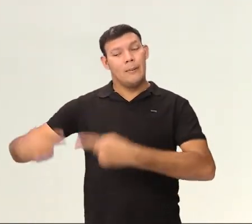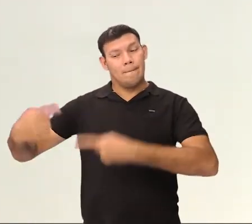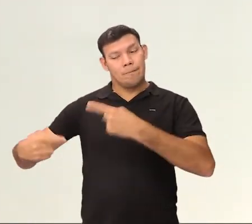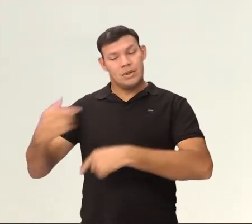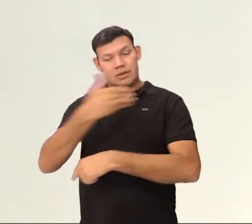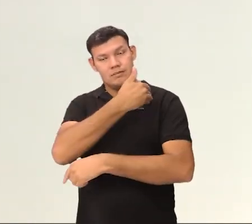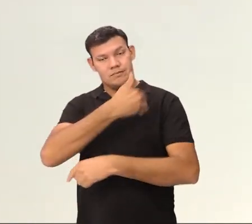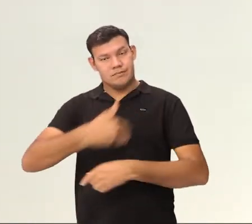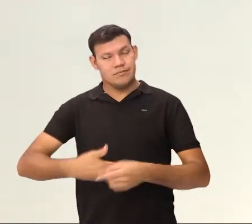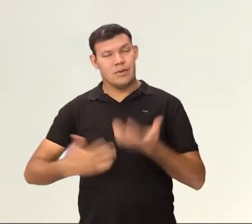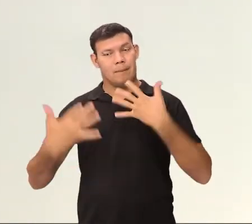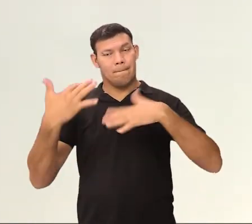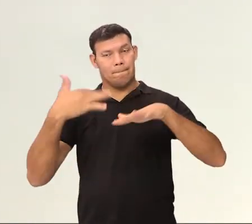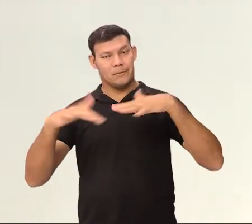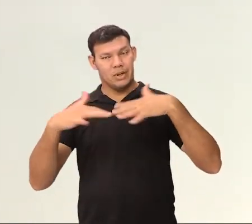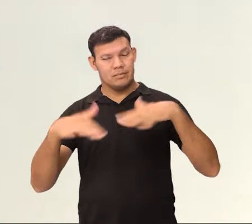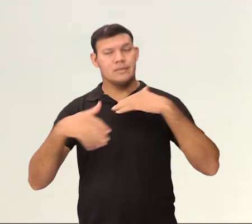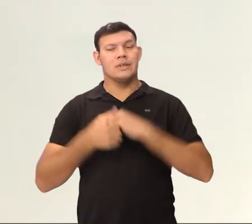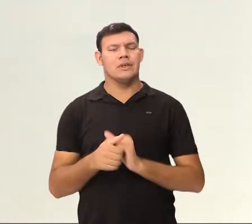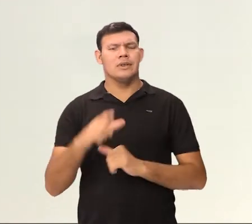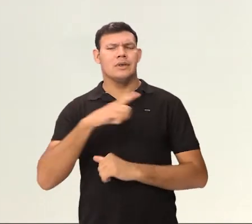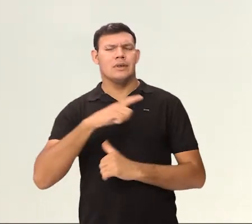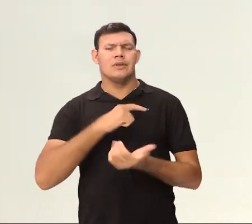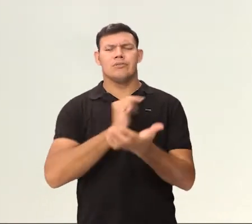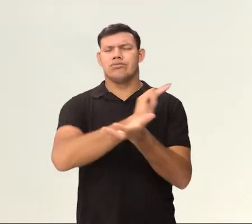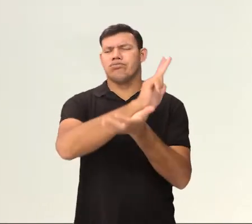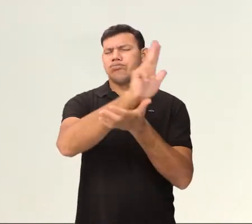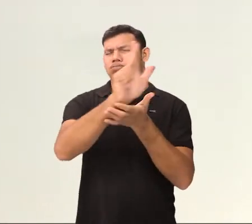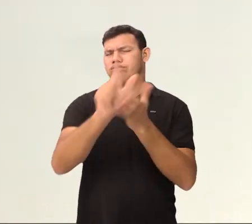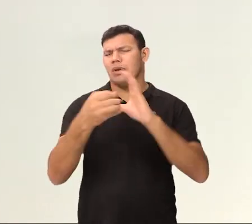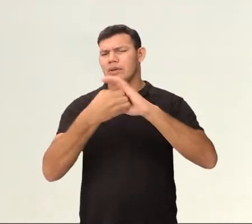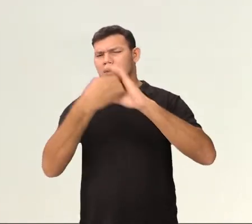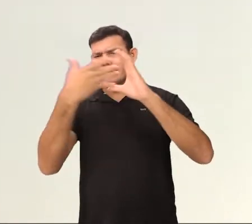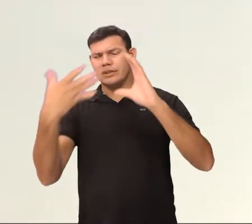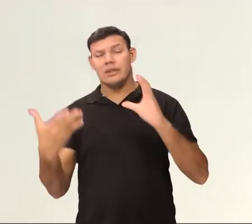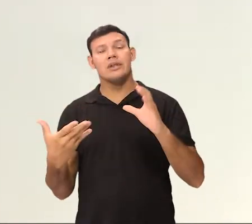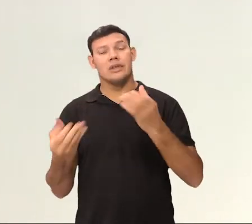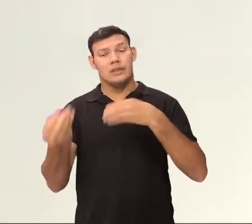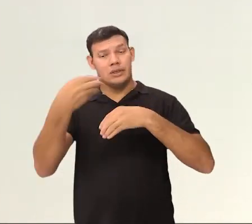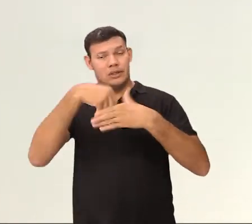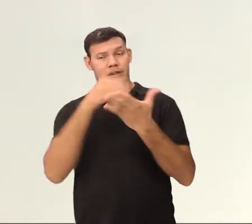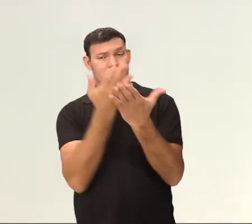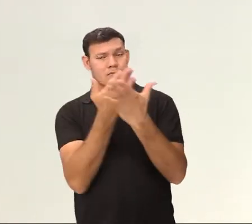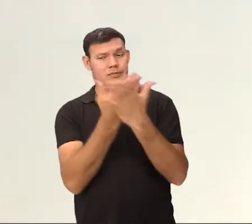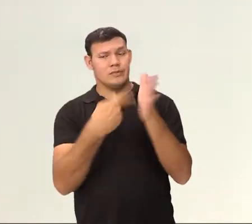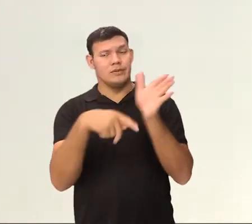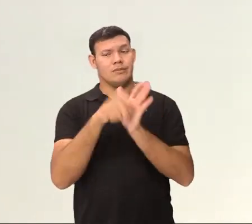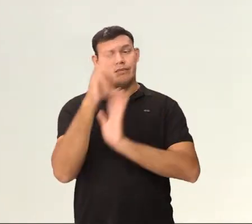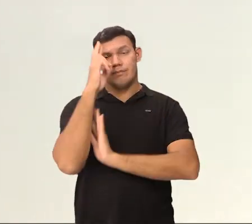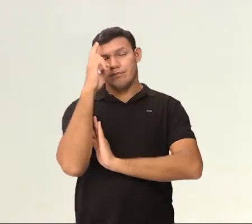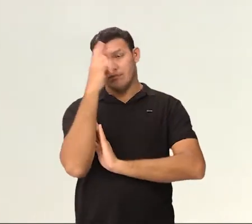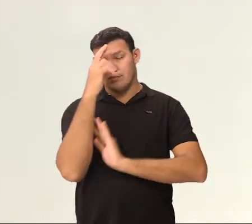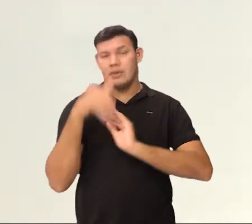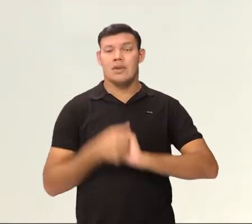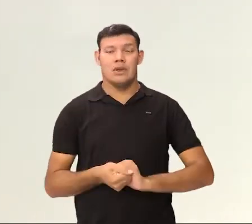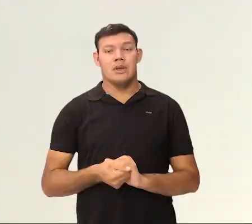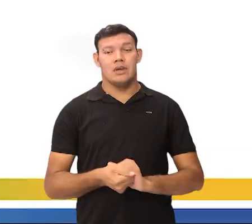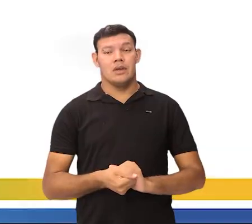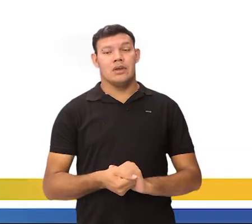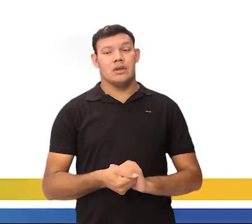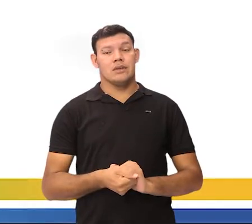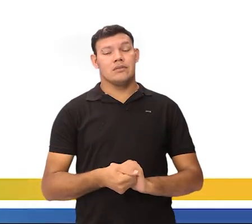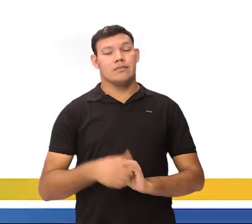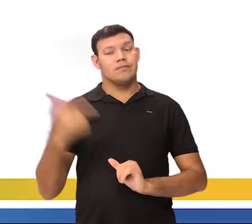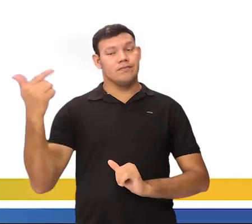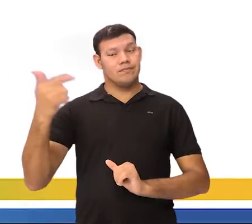de dinamismo. Então, a gente tem muitas e muitas características dentro do estudo da história. Segundo conceito, a história é o